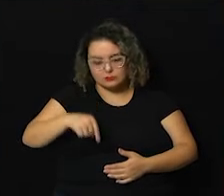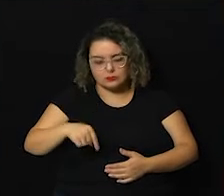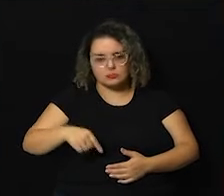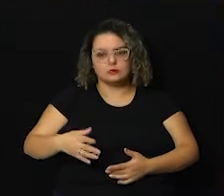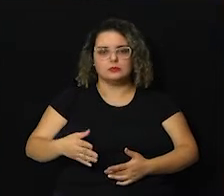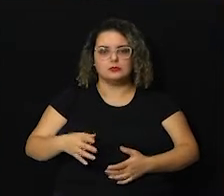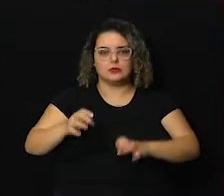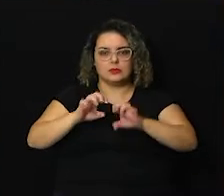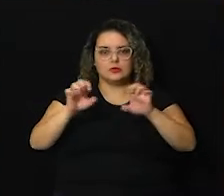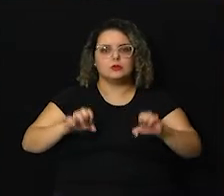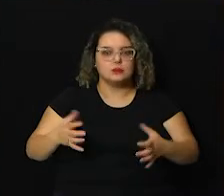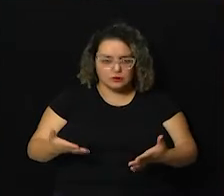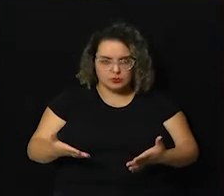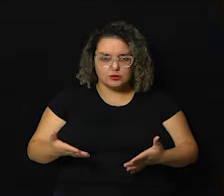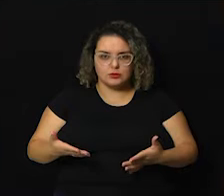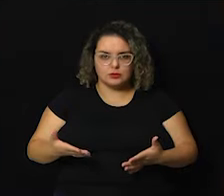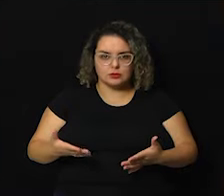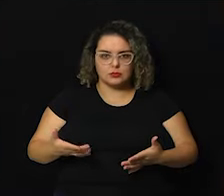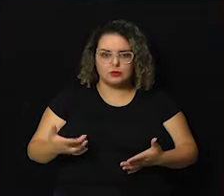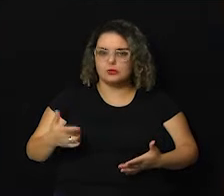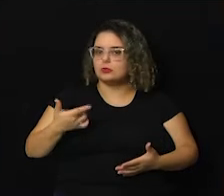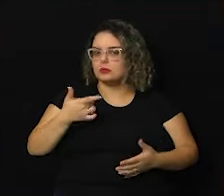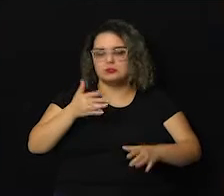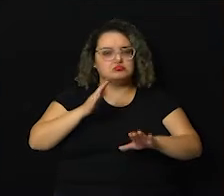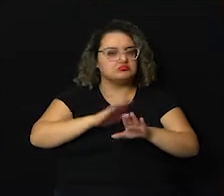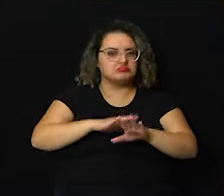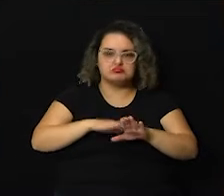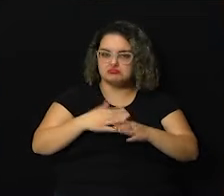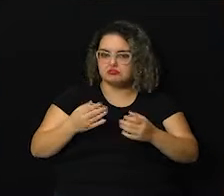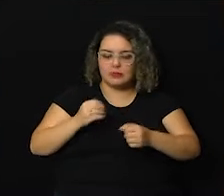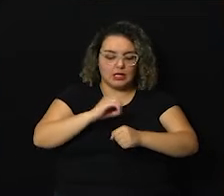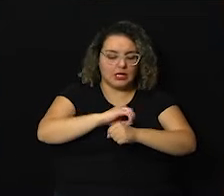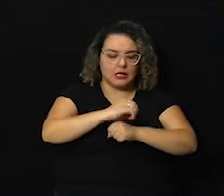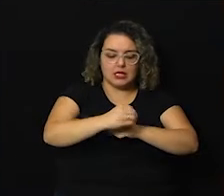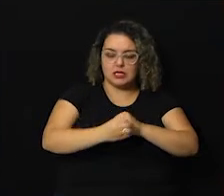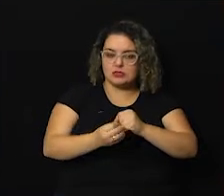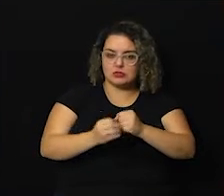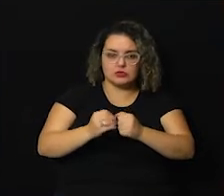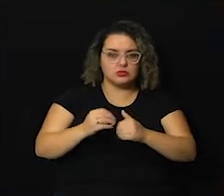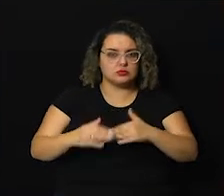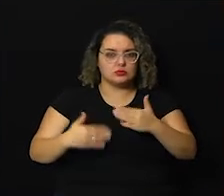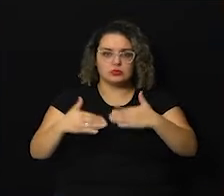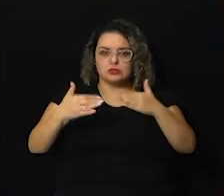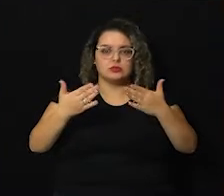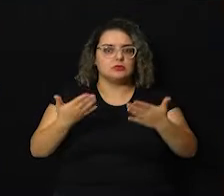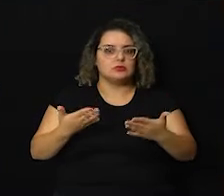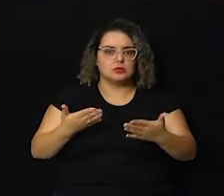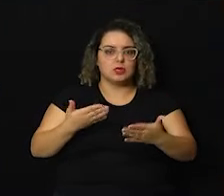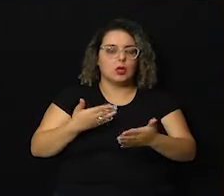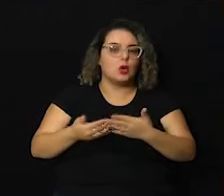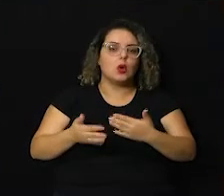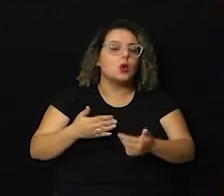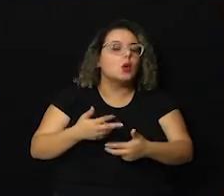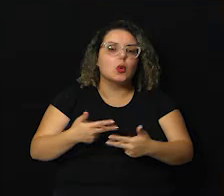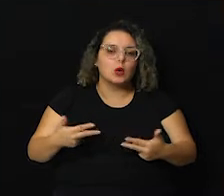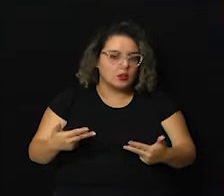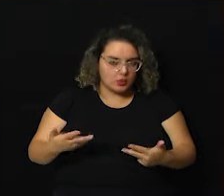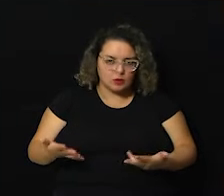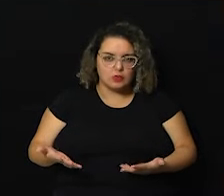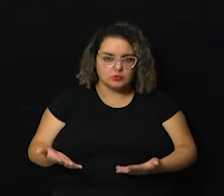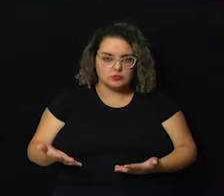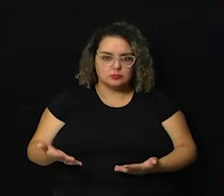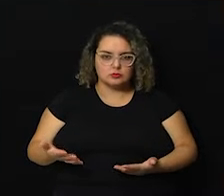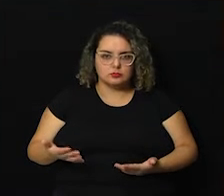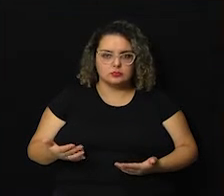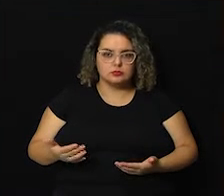naquela estrutura, ele não tem função nenhuma, as células não conseguem desempenhar qualquer função, elas são disfuncionais